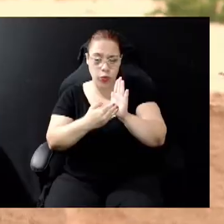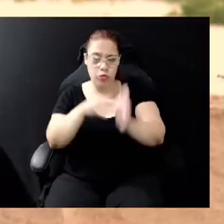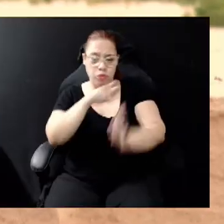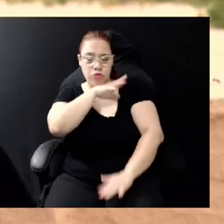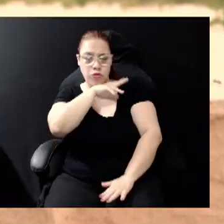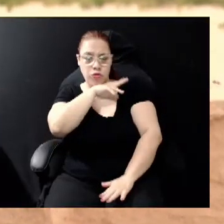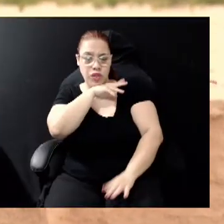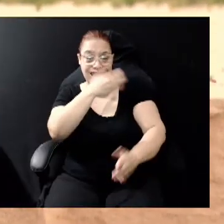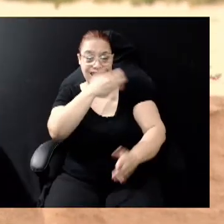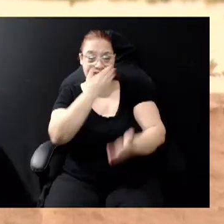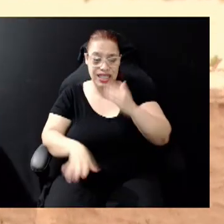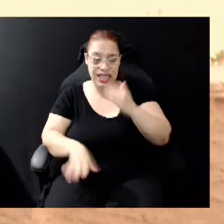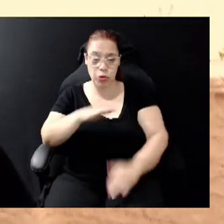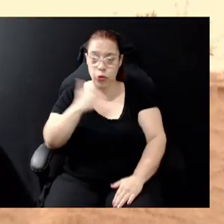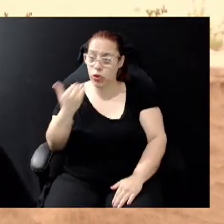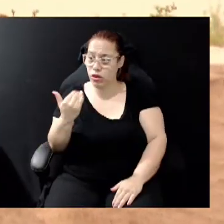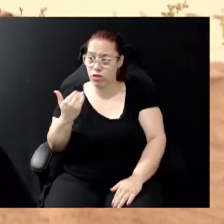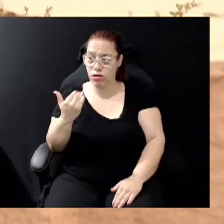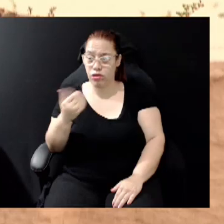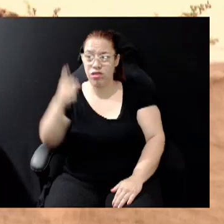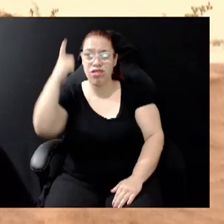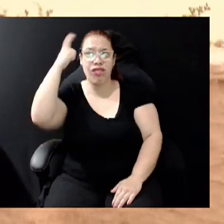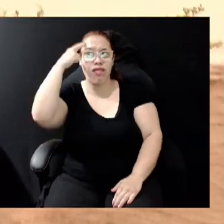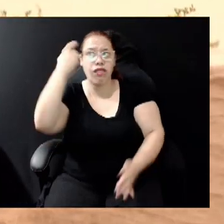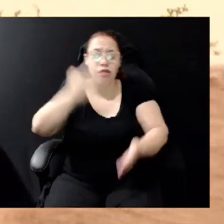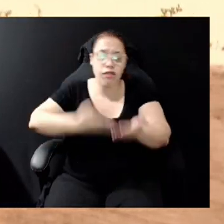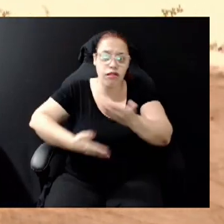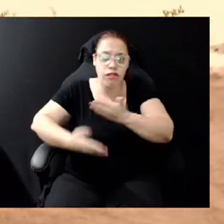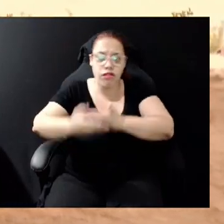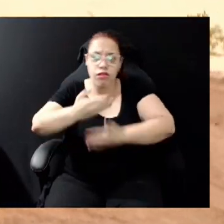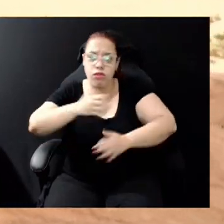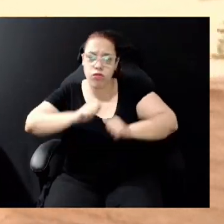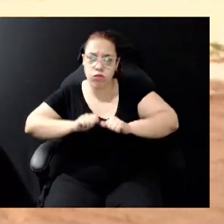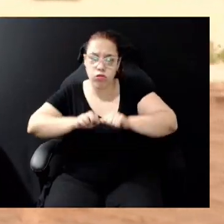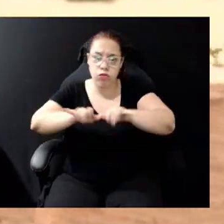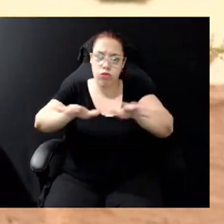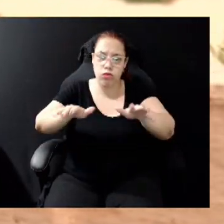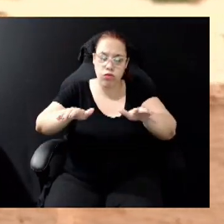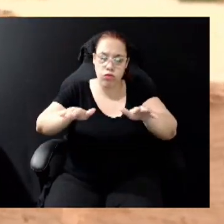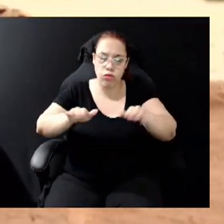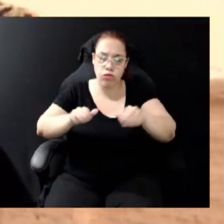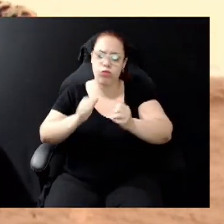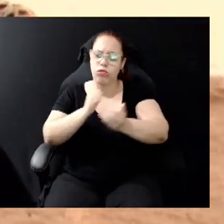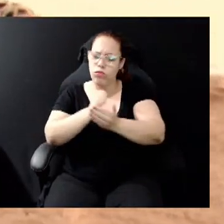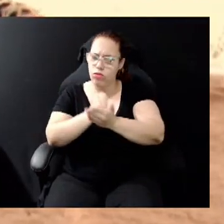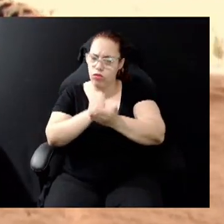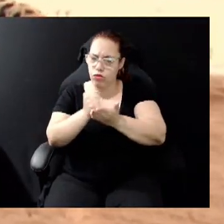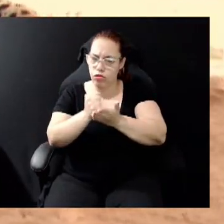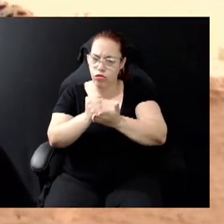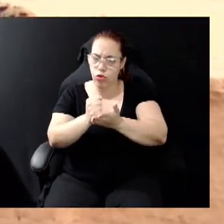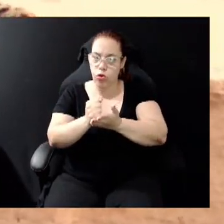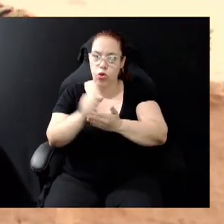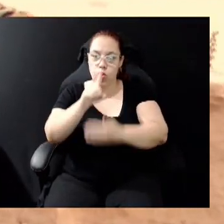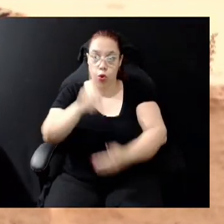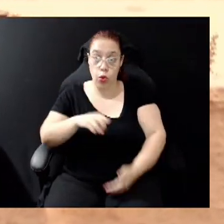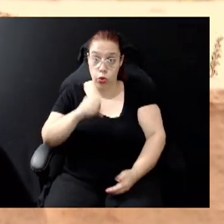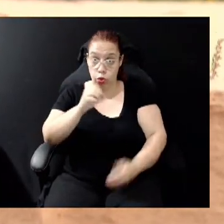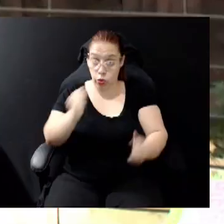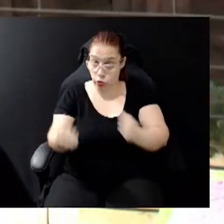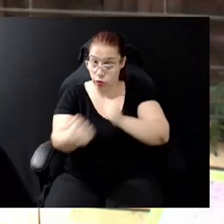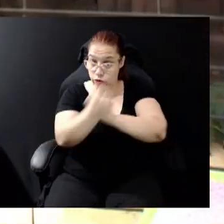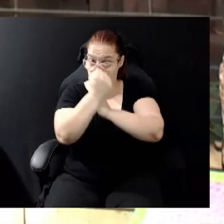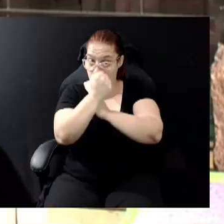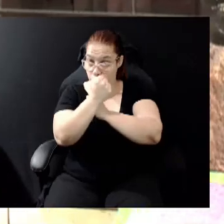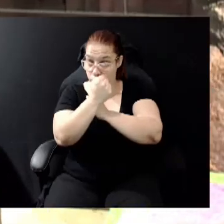extinção. Pensando em contribuir com a reprodução e conservação da espécie, os zoológicos se unem para formar